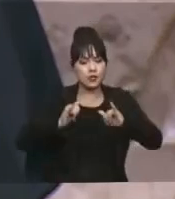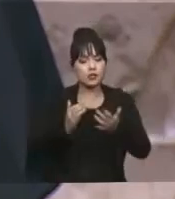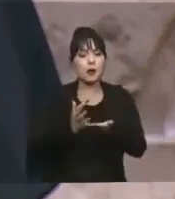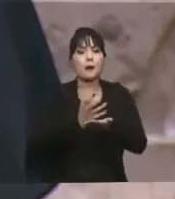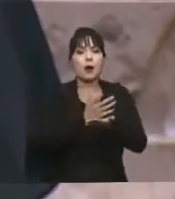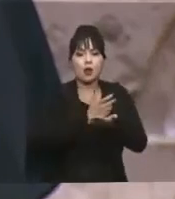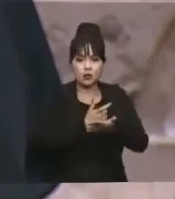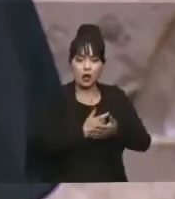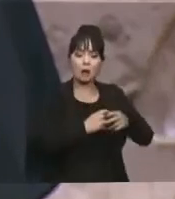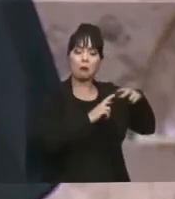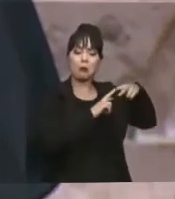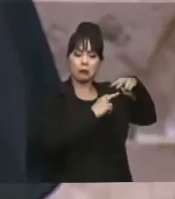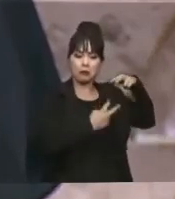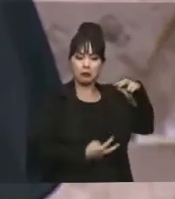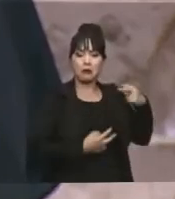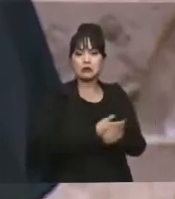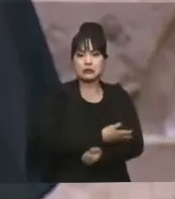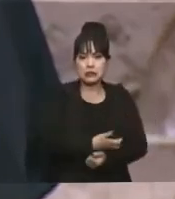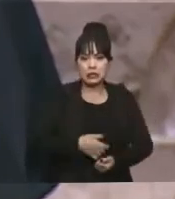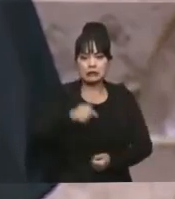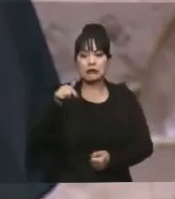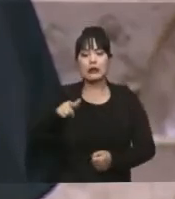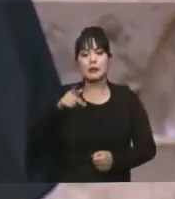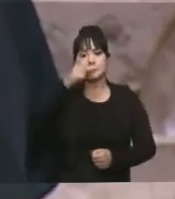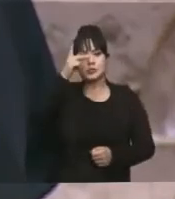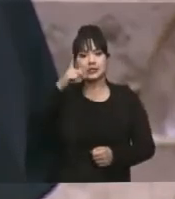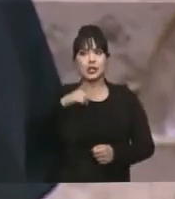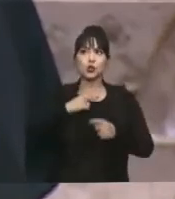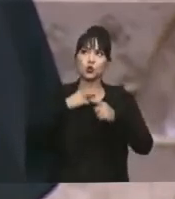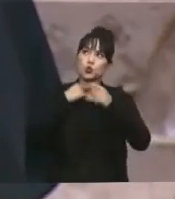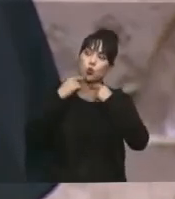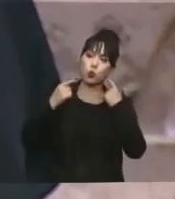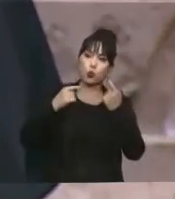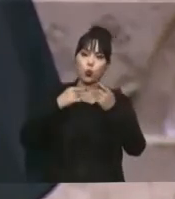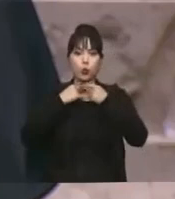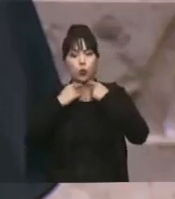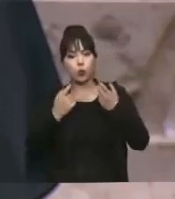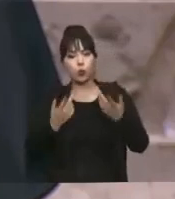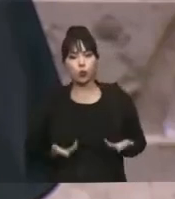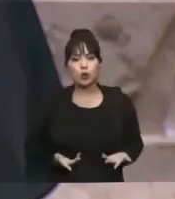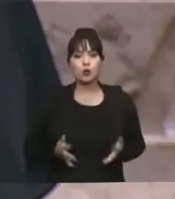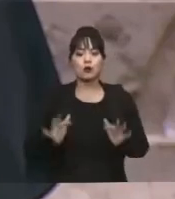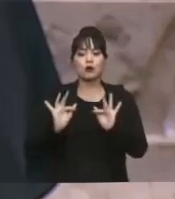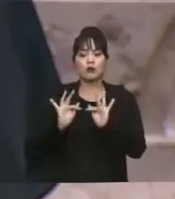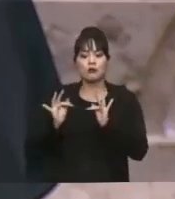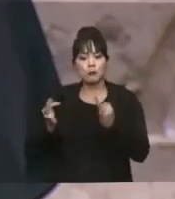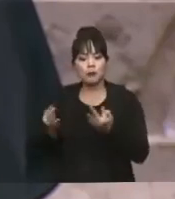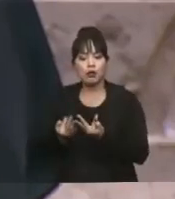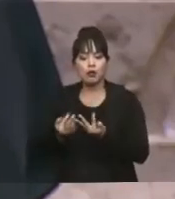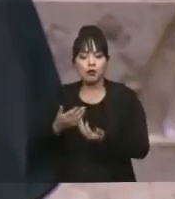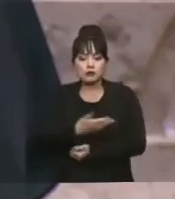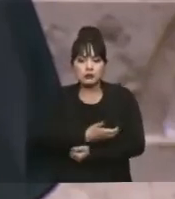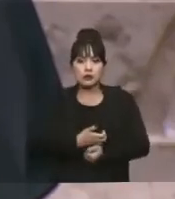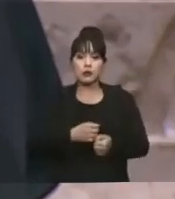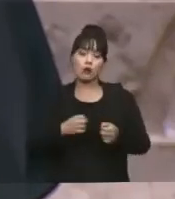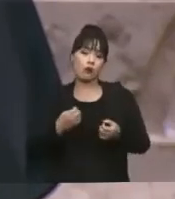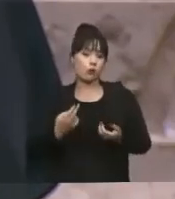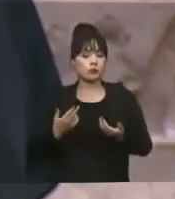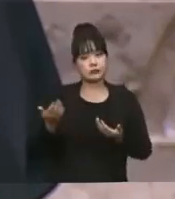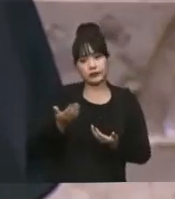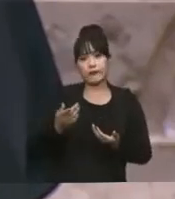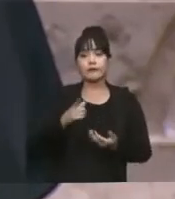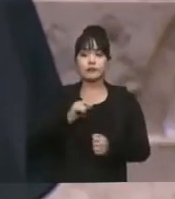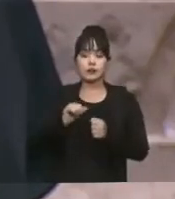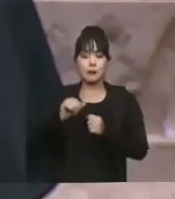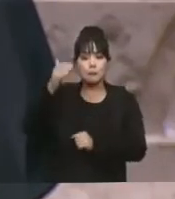o momento atual, ou seja, aquele em que surge a dúvida sobre o parentesco e se pretende fazer a prova genética.